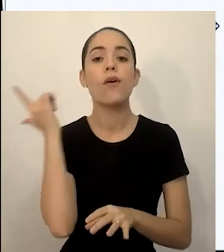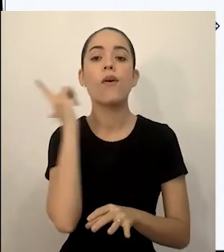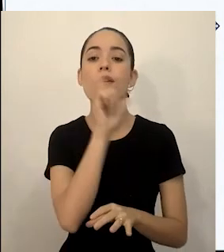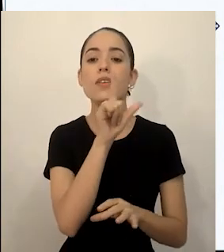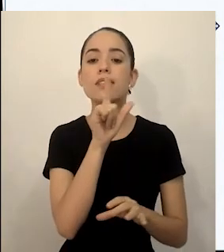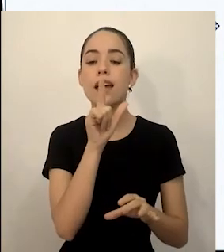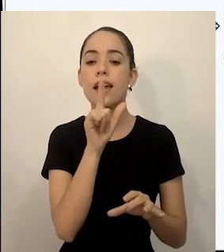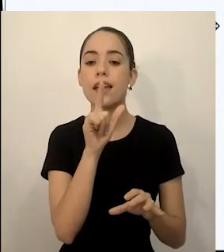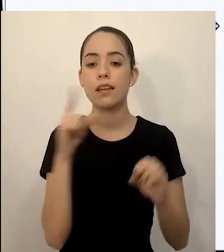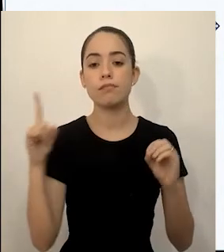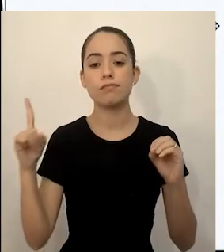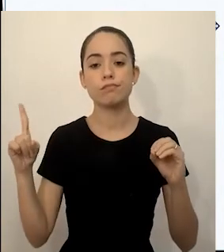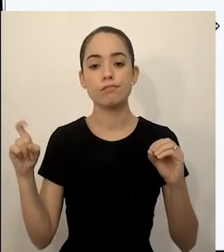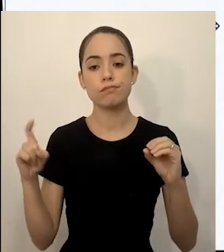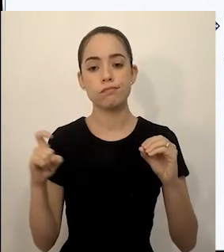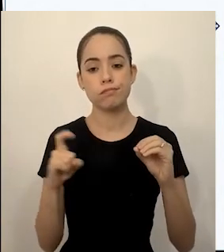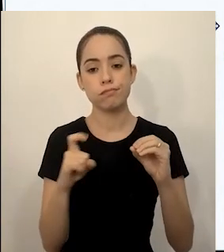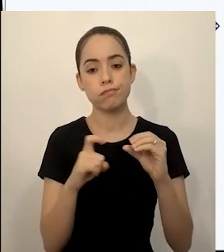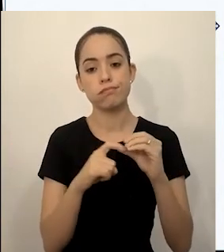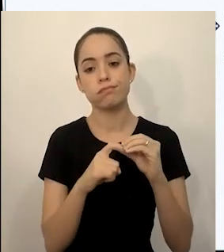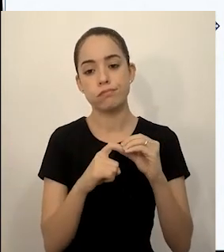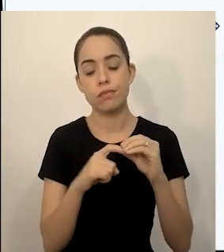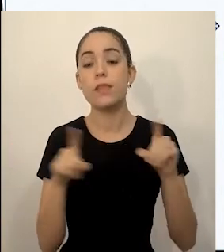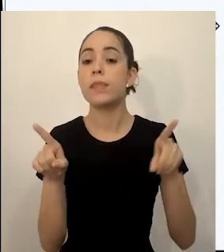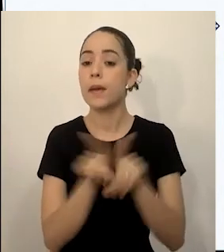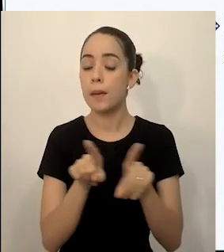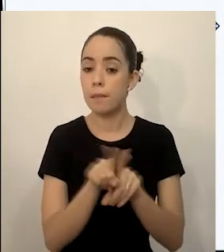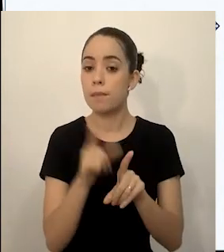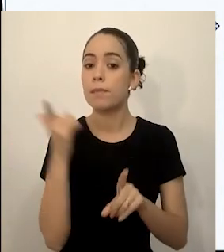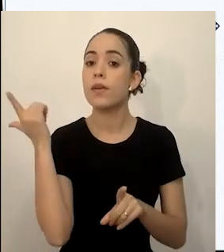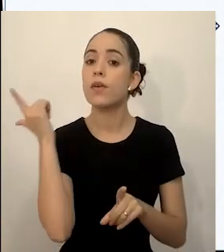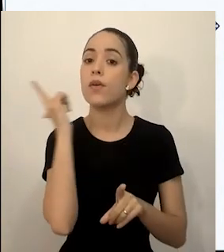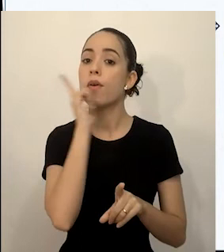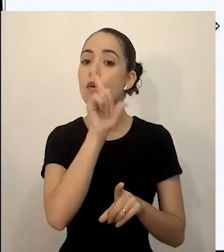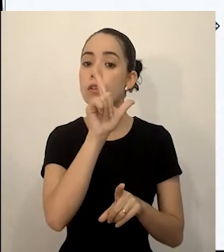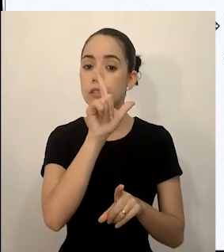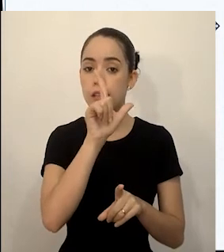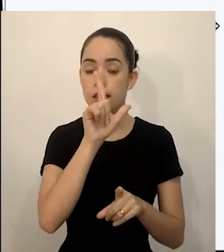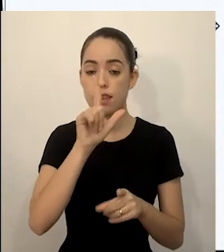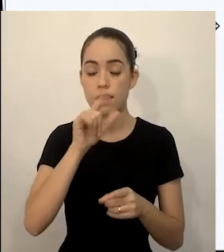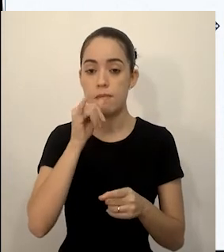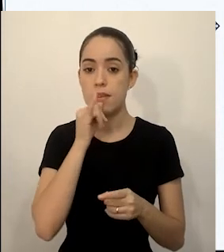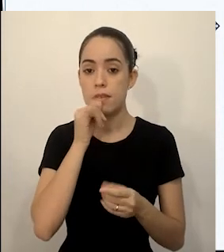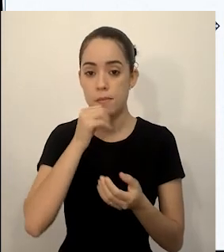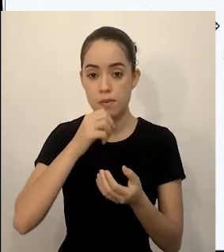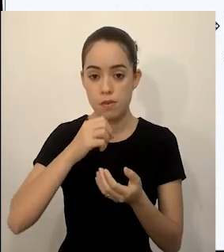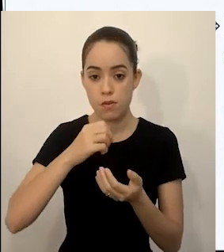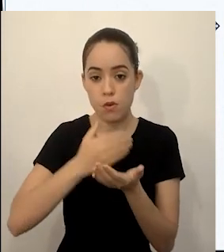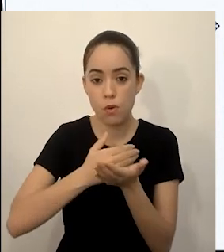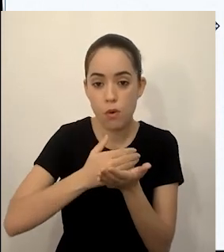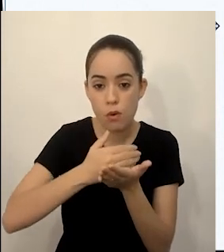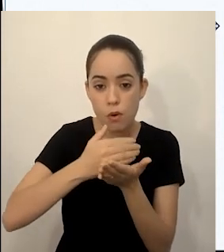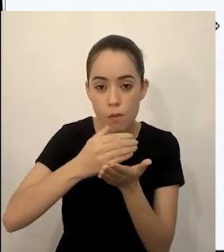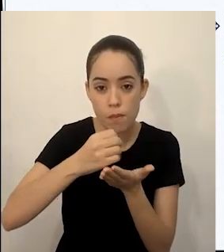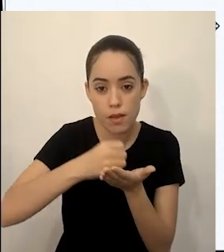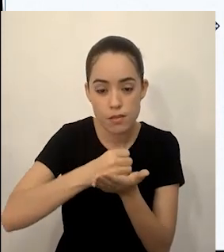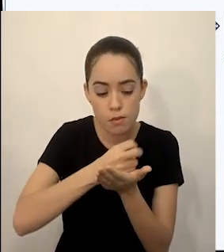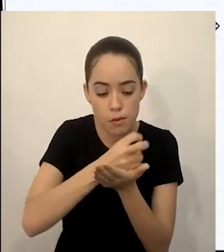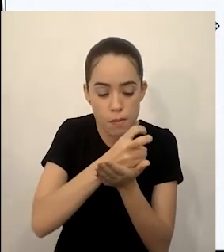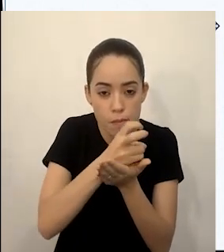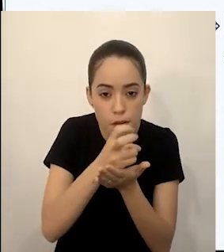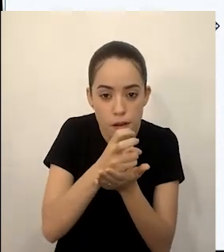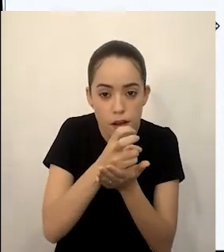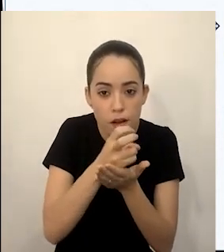capacidade em ser fertilizado e de prover o sustento ao